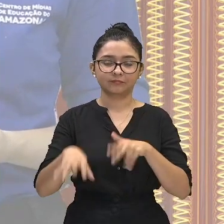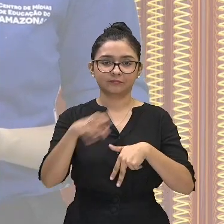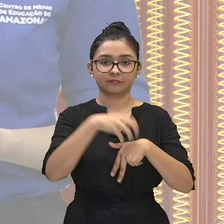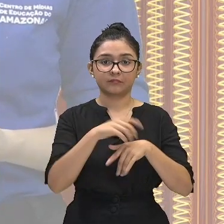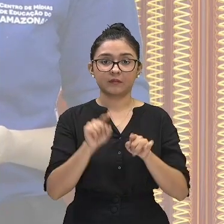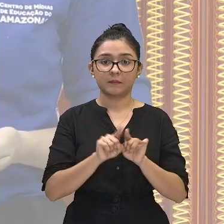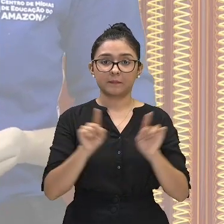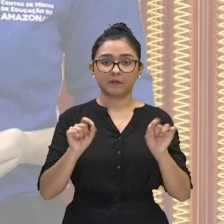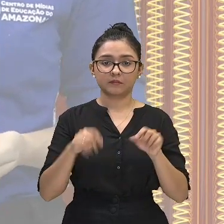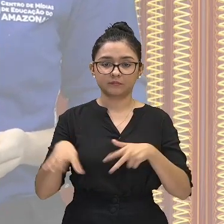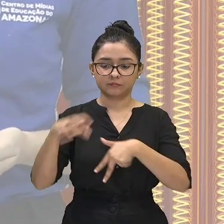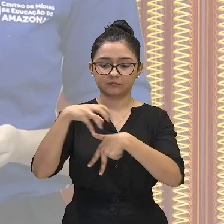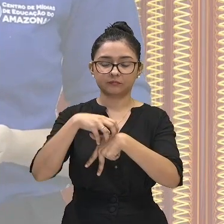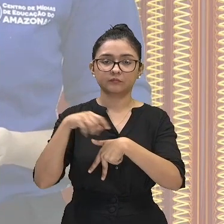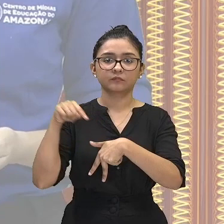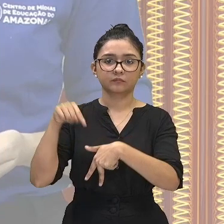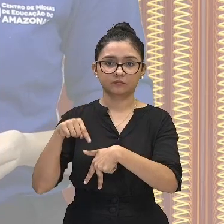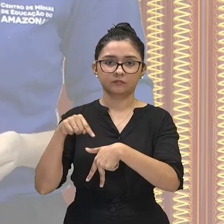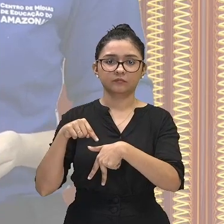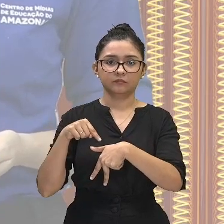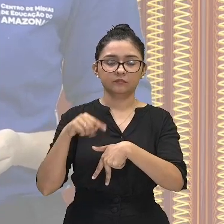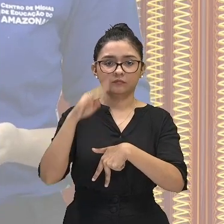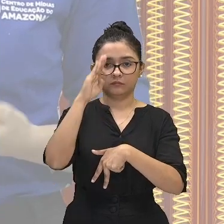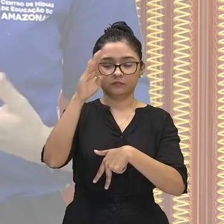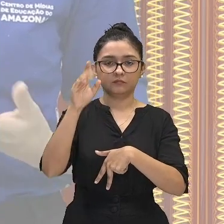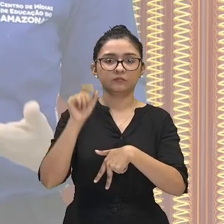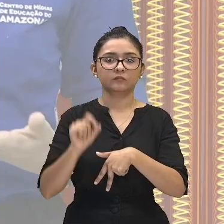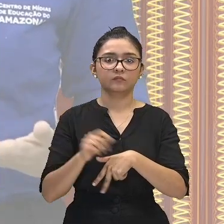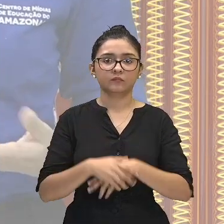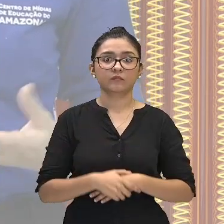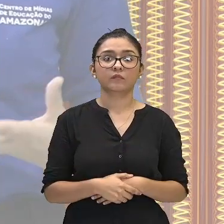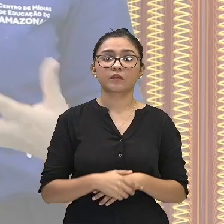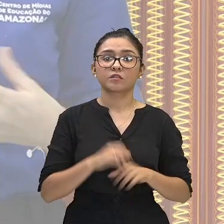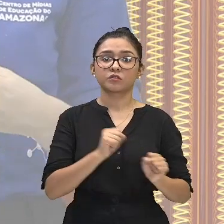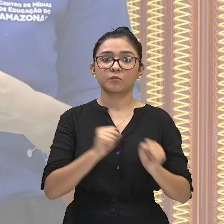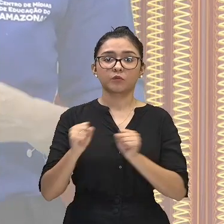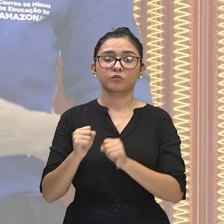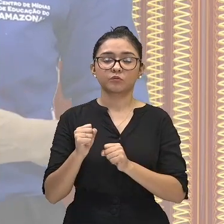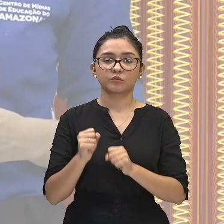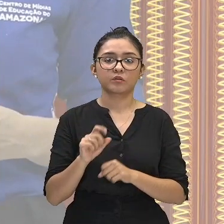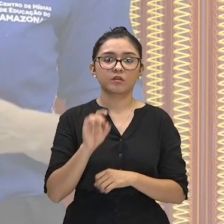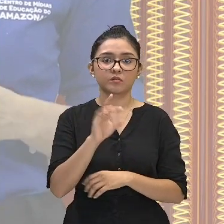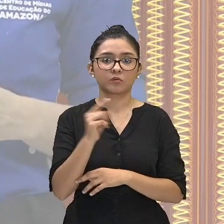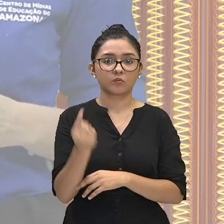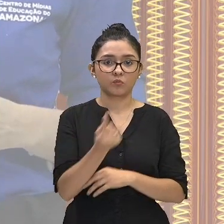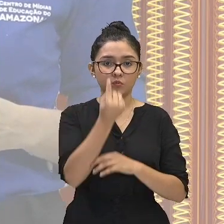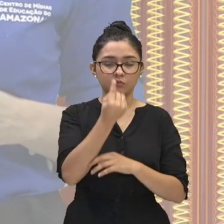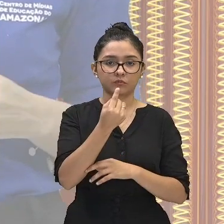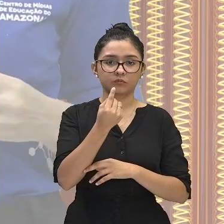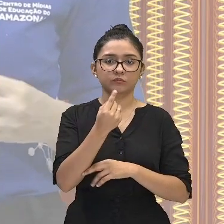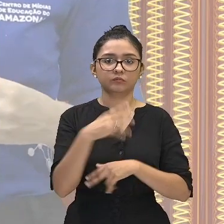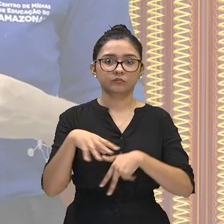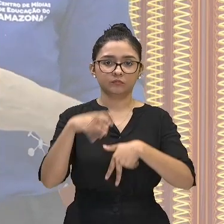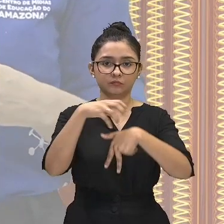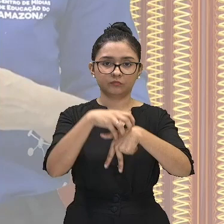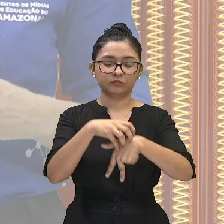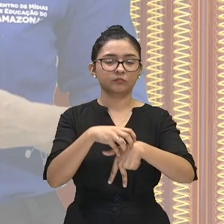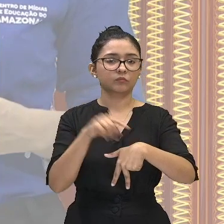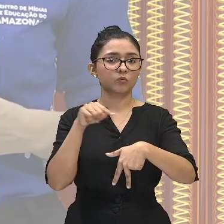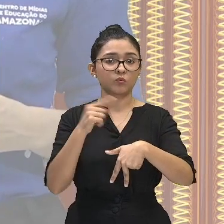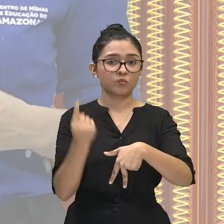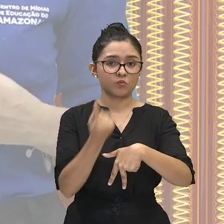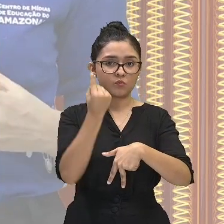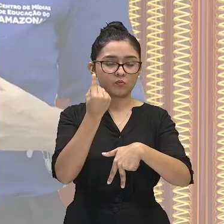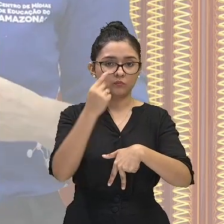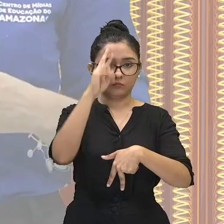monarquias nacionais, nas monarquias centralizadas, esse poder vai ser aglutinado nas mãos de apenas